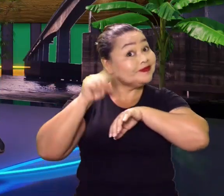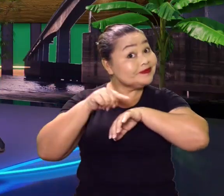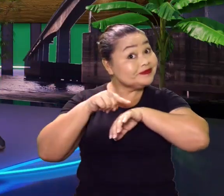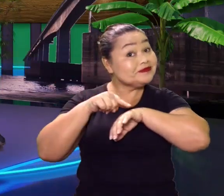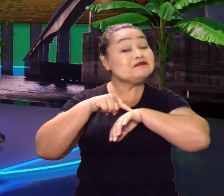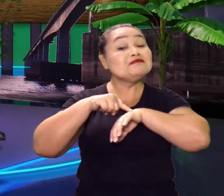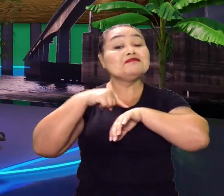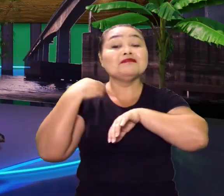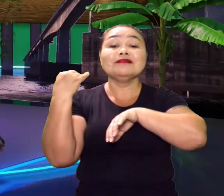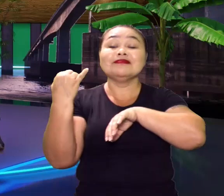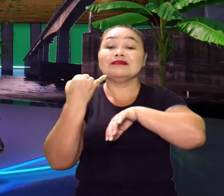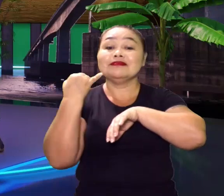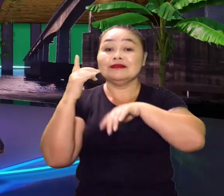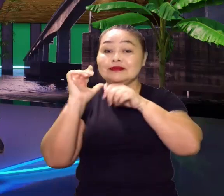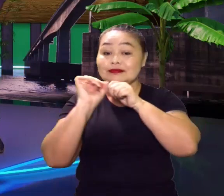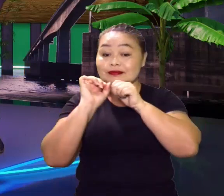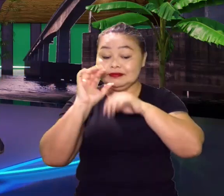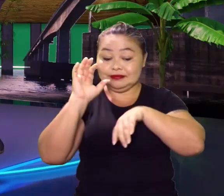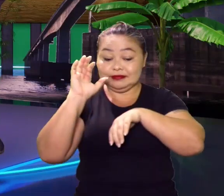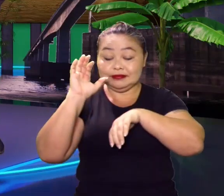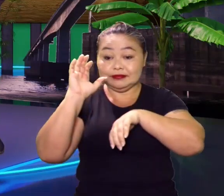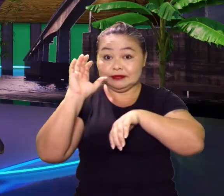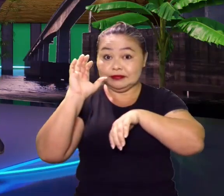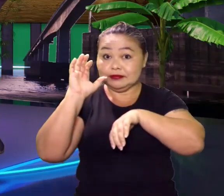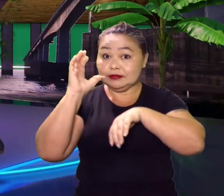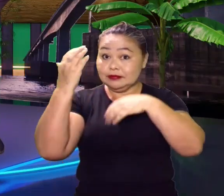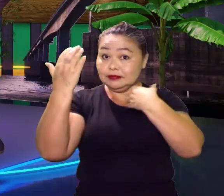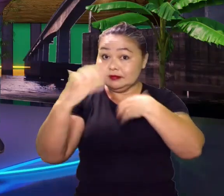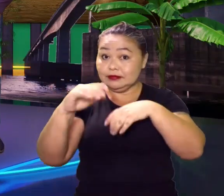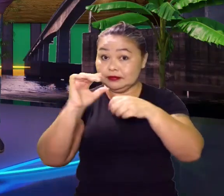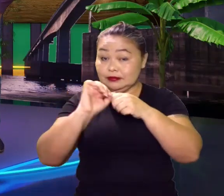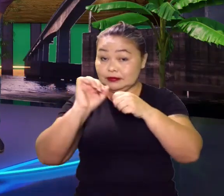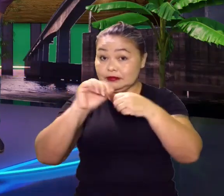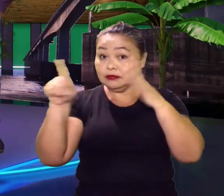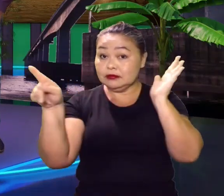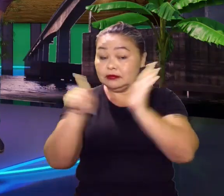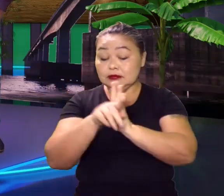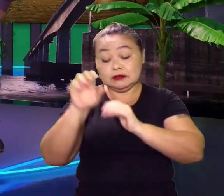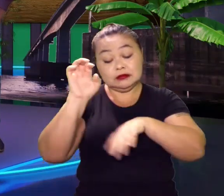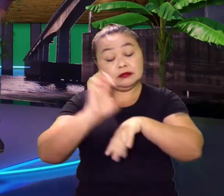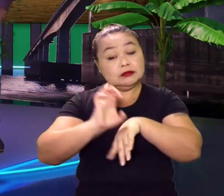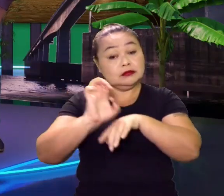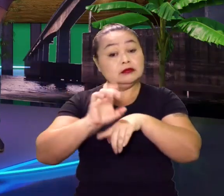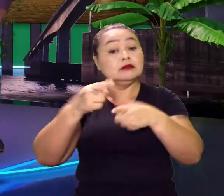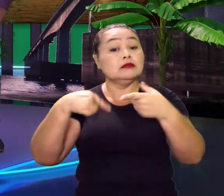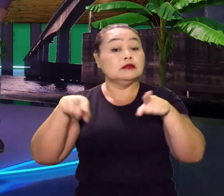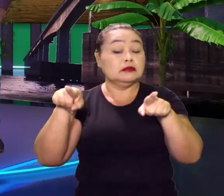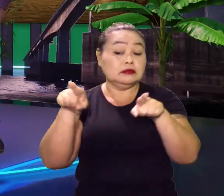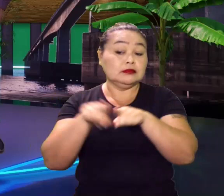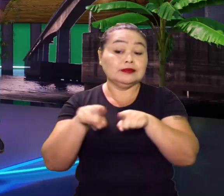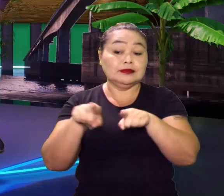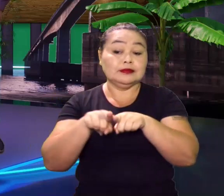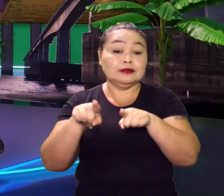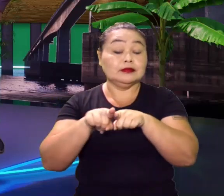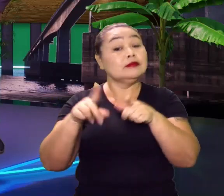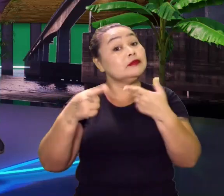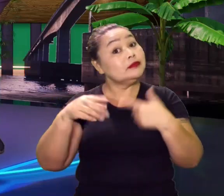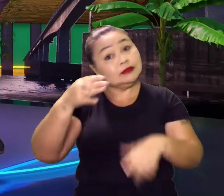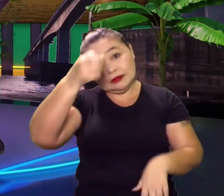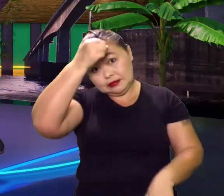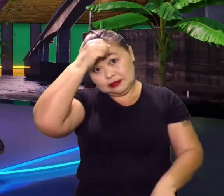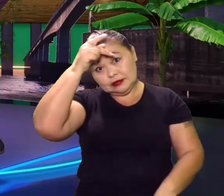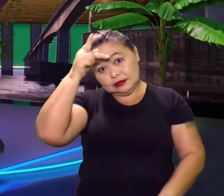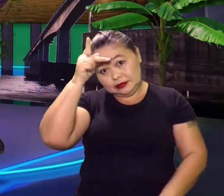diferença, ok? Para os concursos estaduais, concursos de Rondônia, e geralmente também são os concursos das